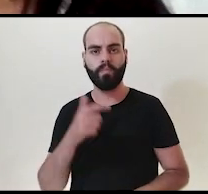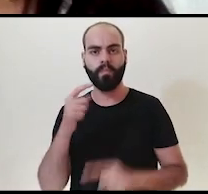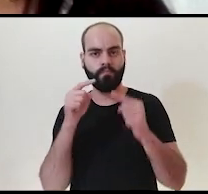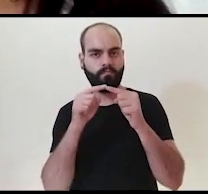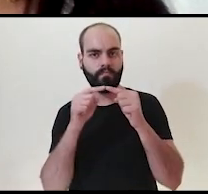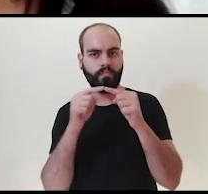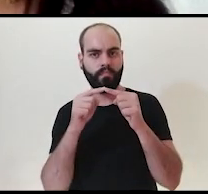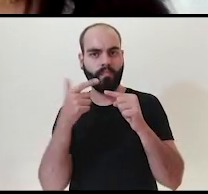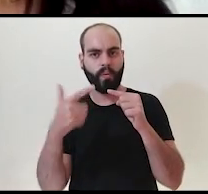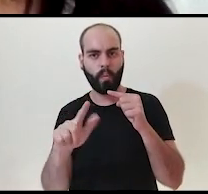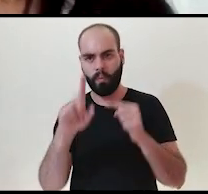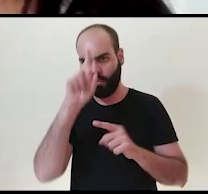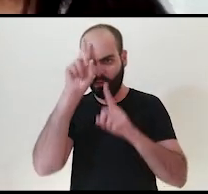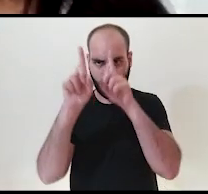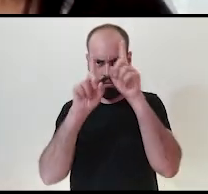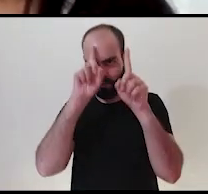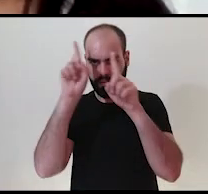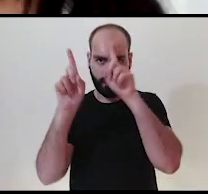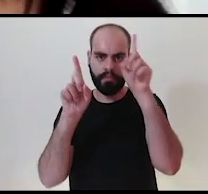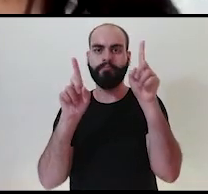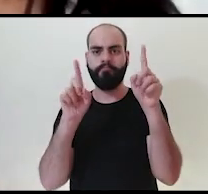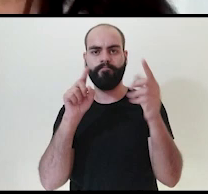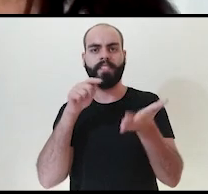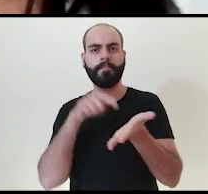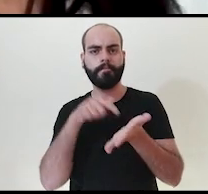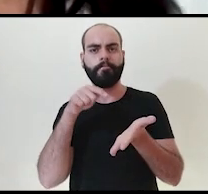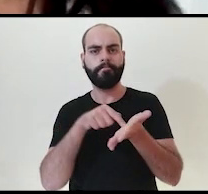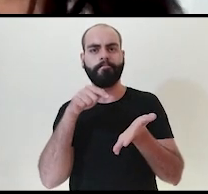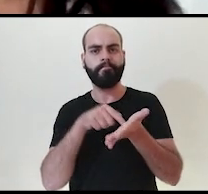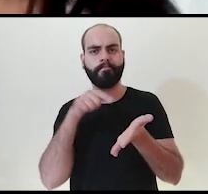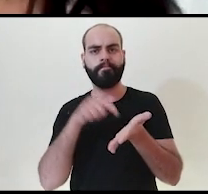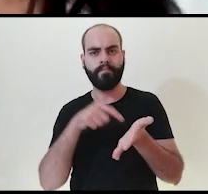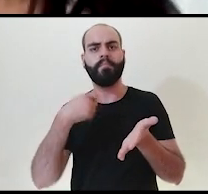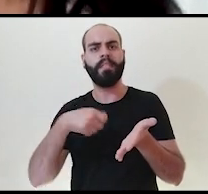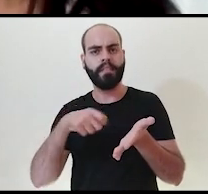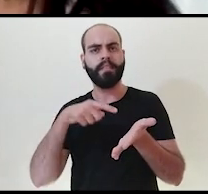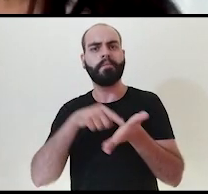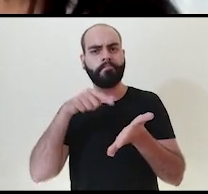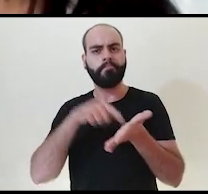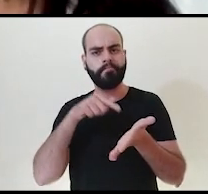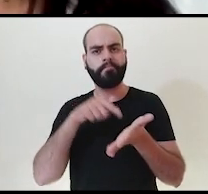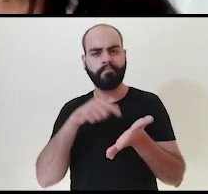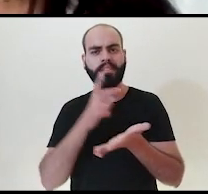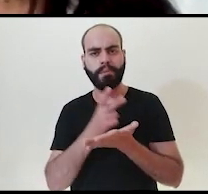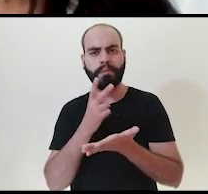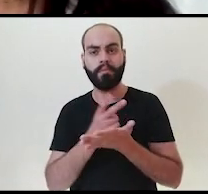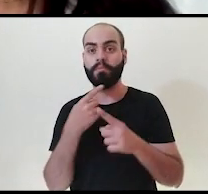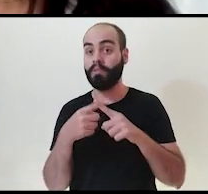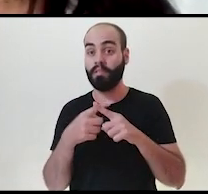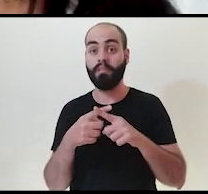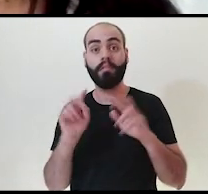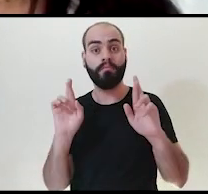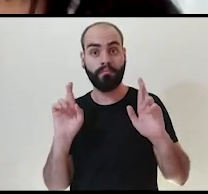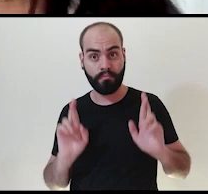também, criatividade, né? A gente fica batendo nessa tecla, mas precisa bater mesmo, porque é o que diferencia.